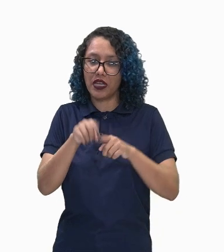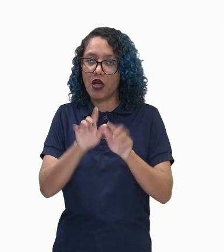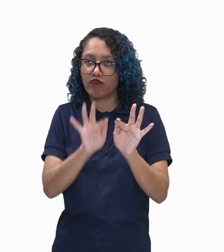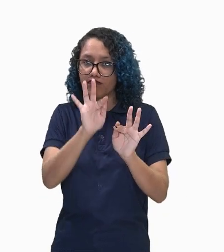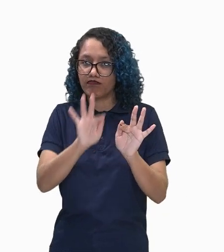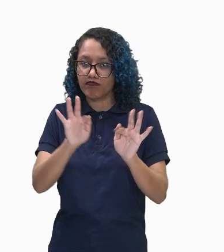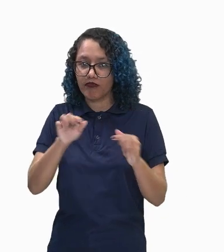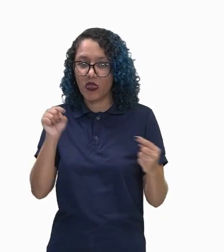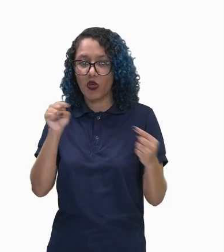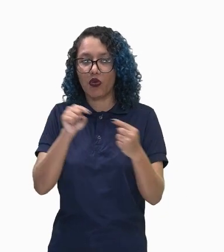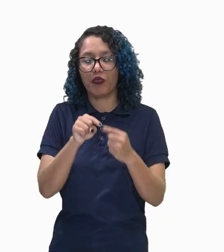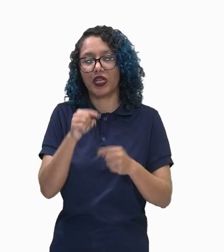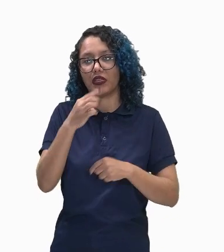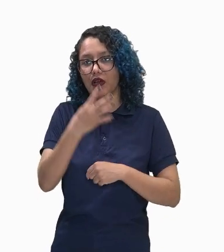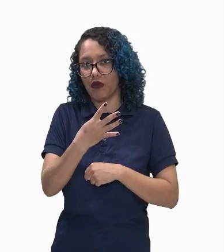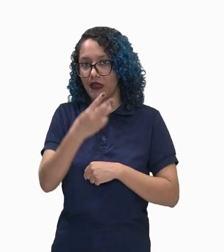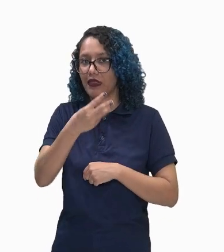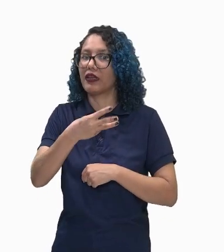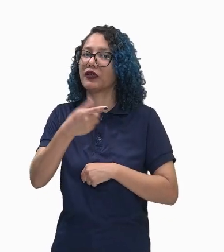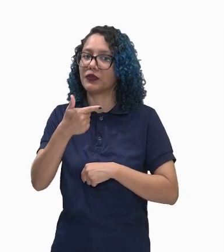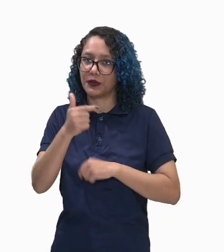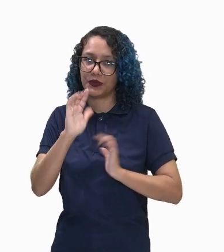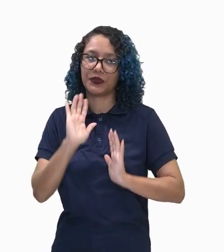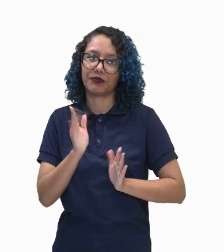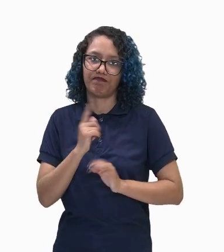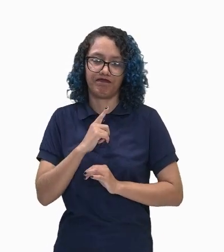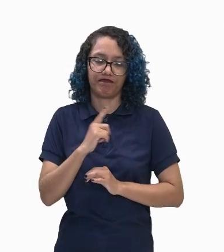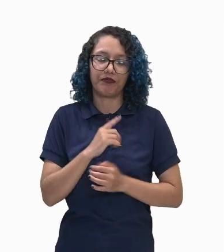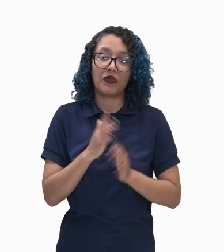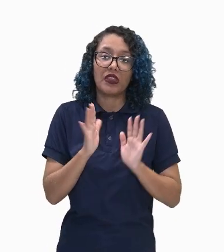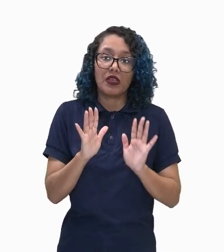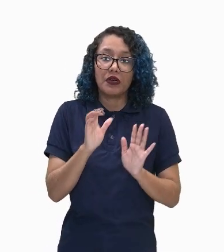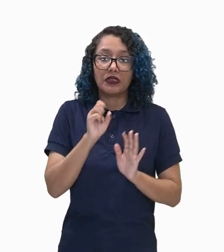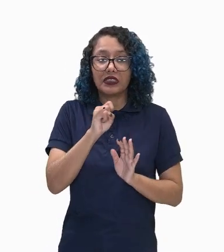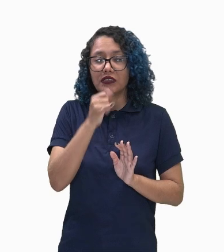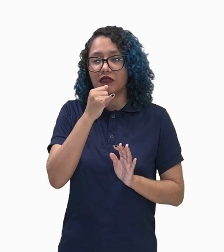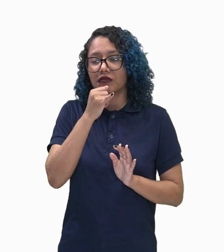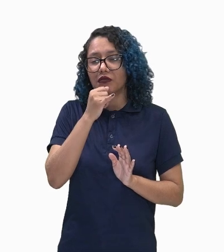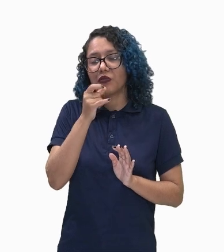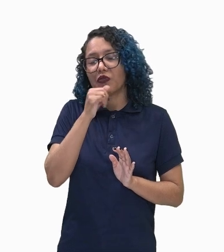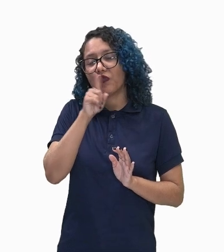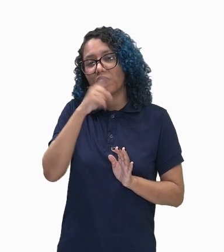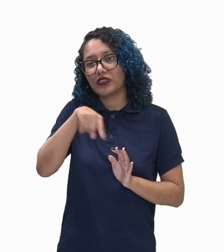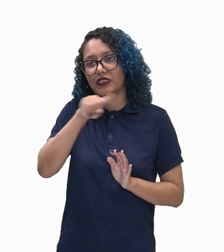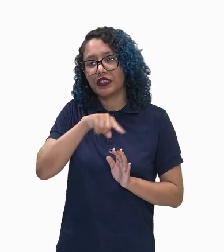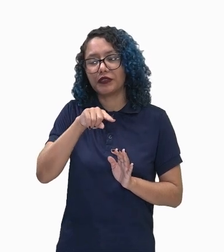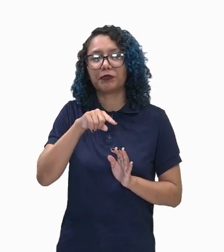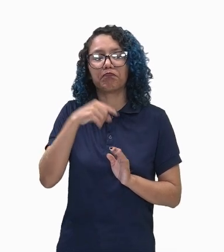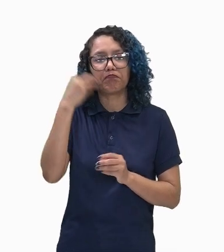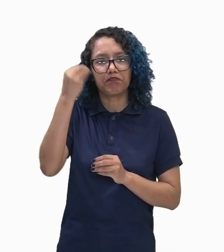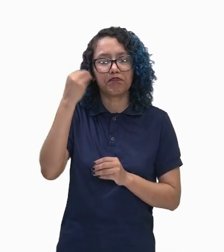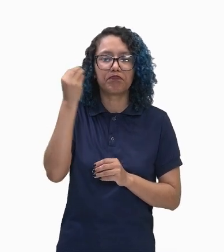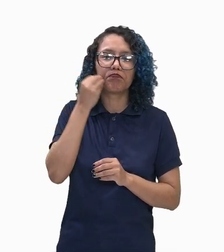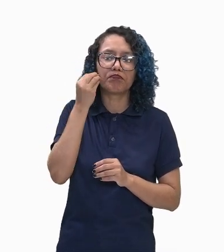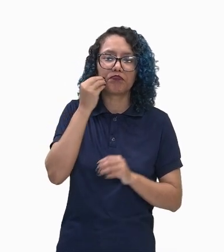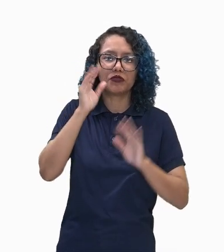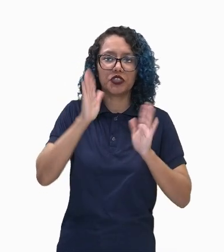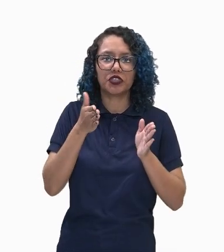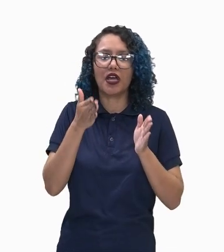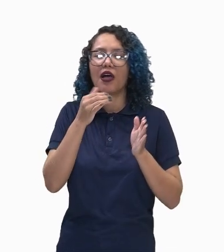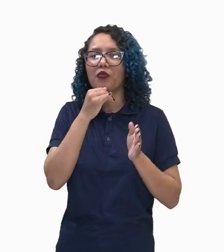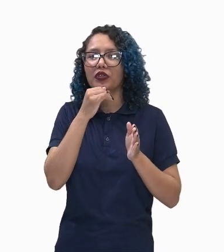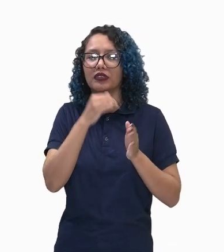em 432 Hz. Se você já teve a experiência ou a oportunidade de ir